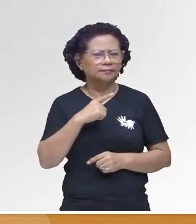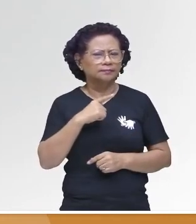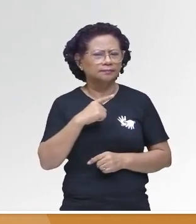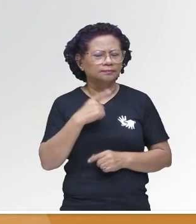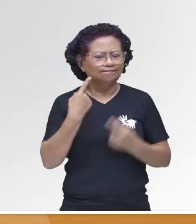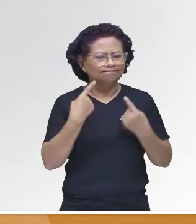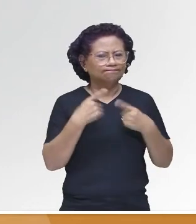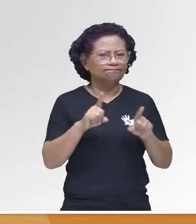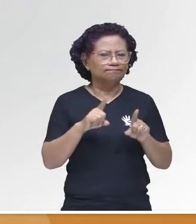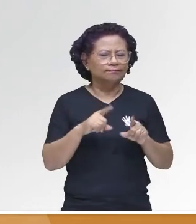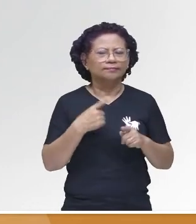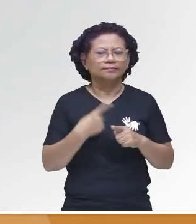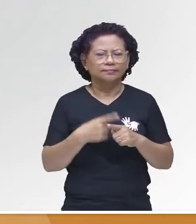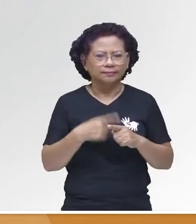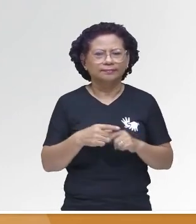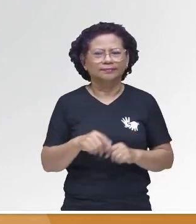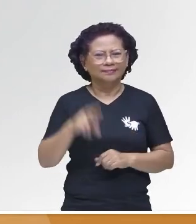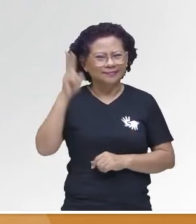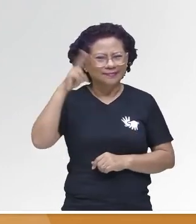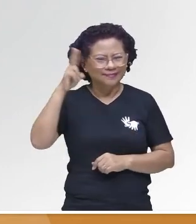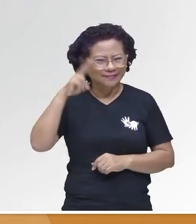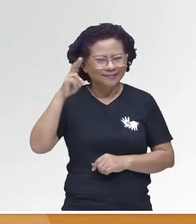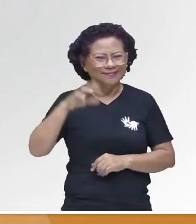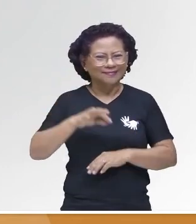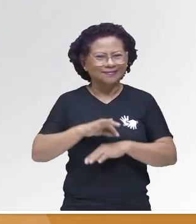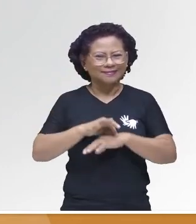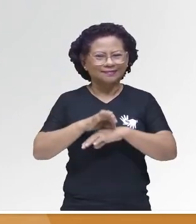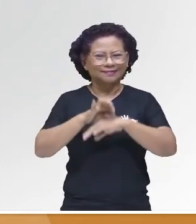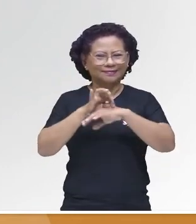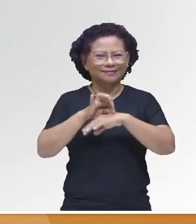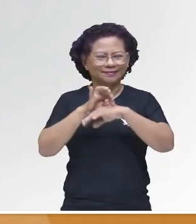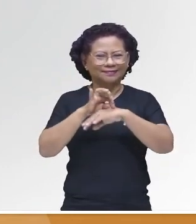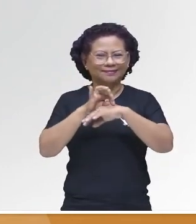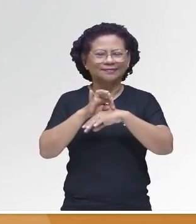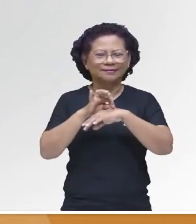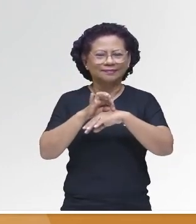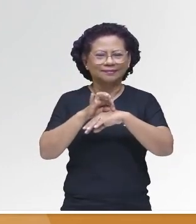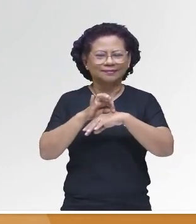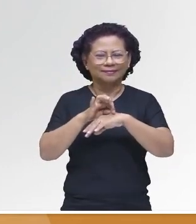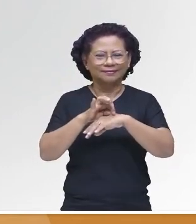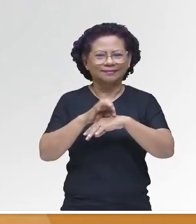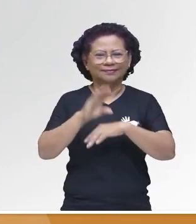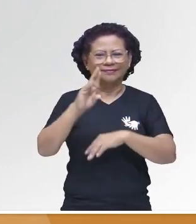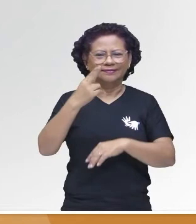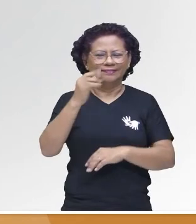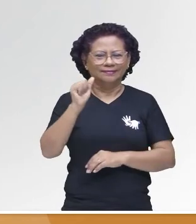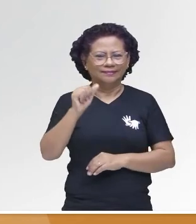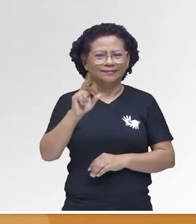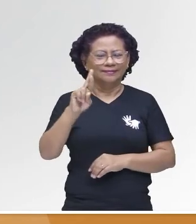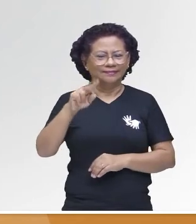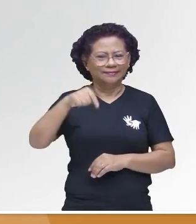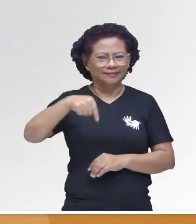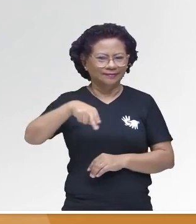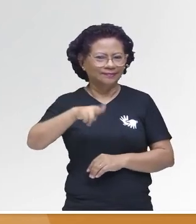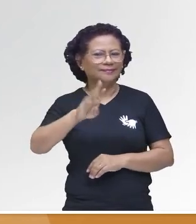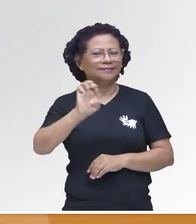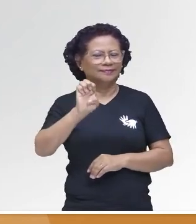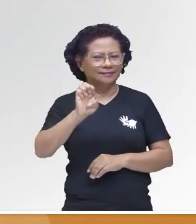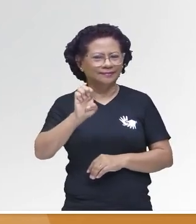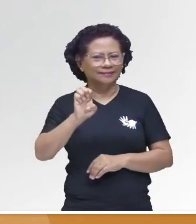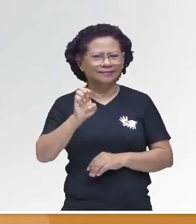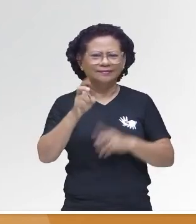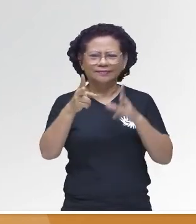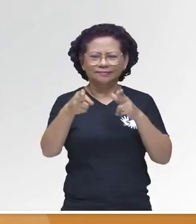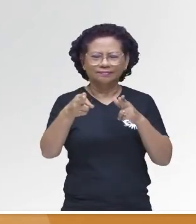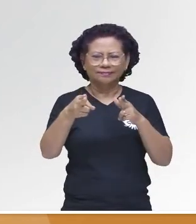o charque, lembrando, charque, carne seca. Aqui no Amazonas a gente conhece como jabá. Charque e jabá é a mesma